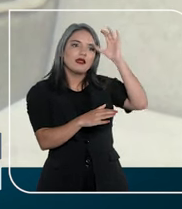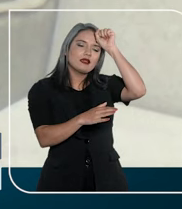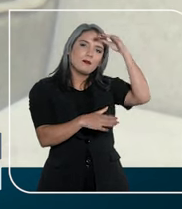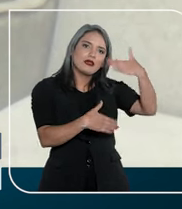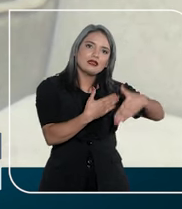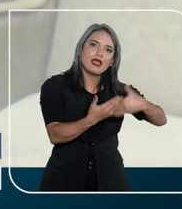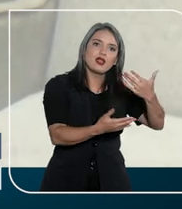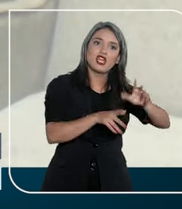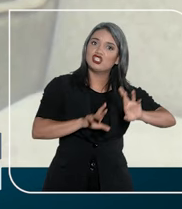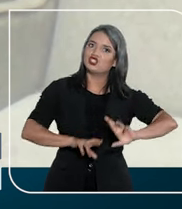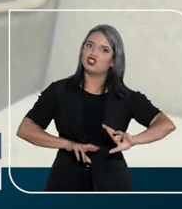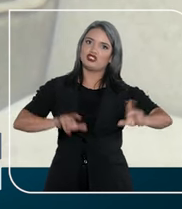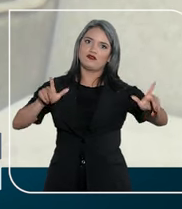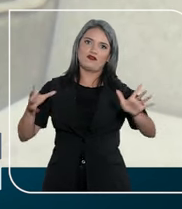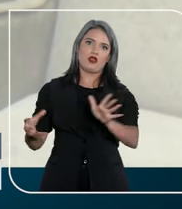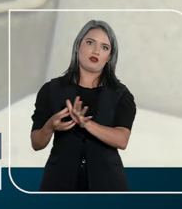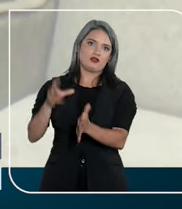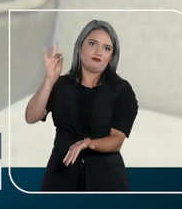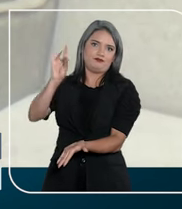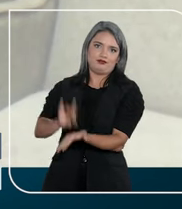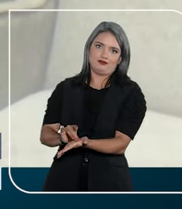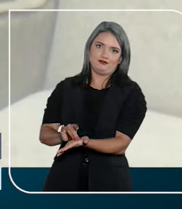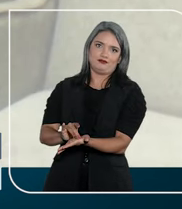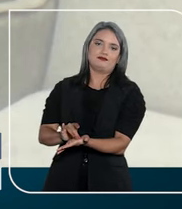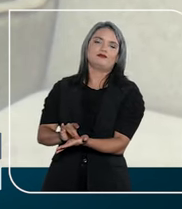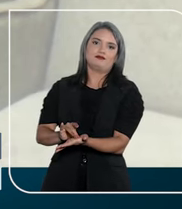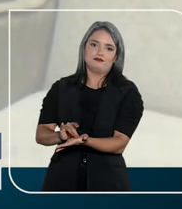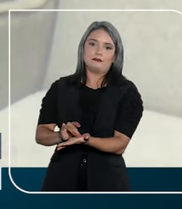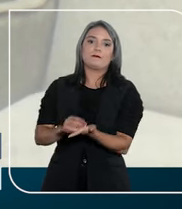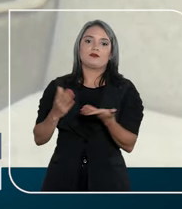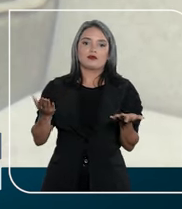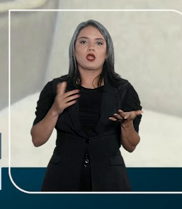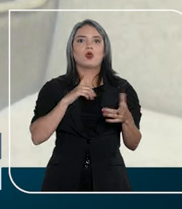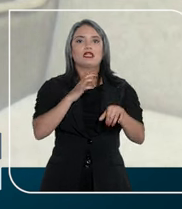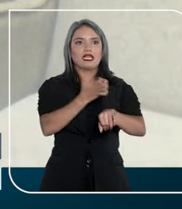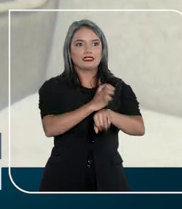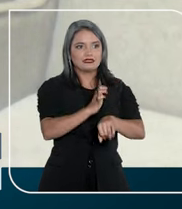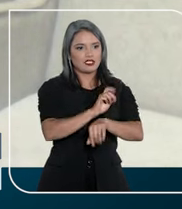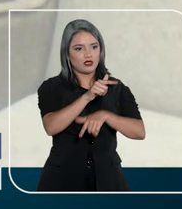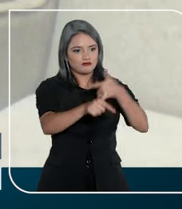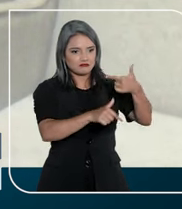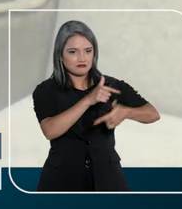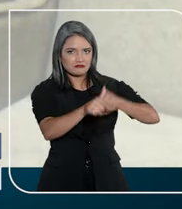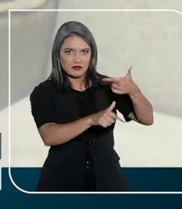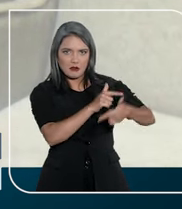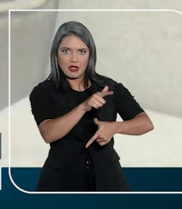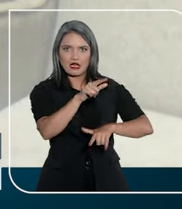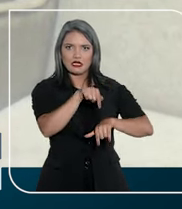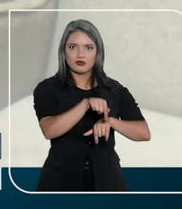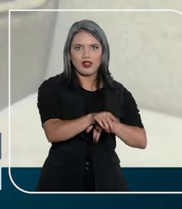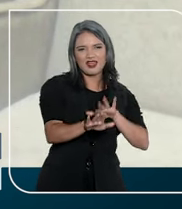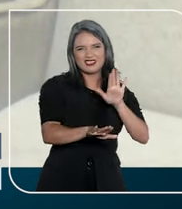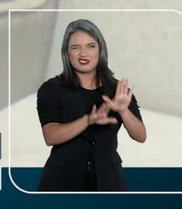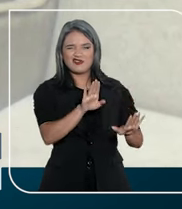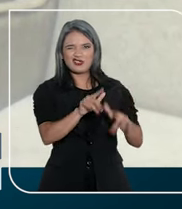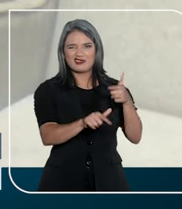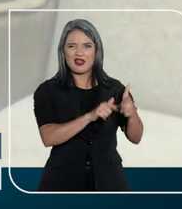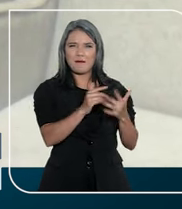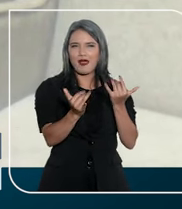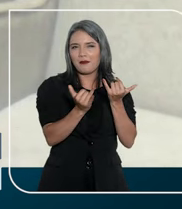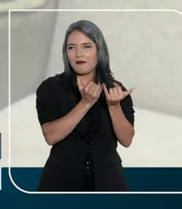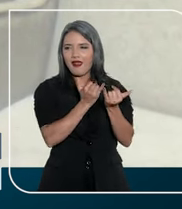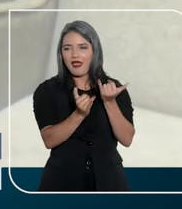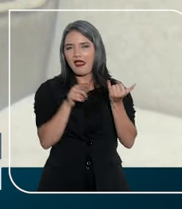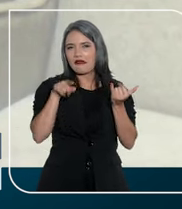servidor público, né? Então, o fato de existirem estagiários desempenhando atividades correlatas àquele cargo,